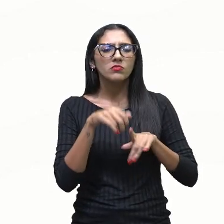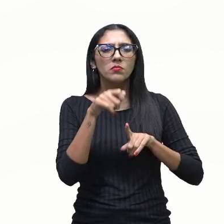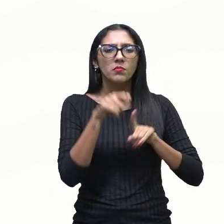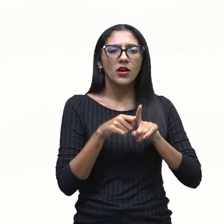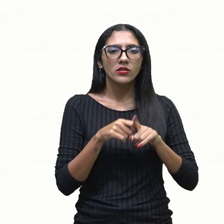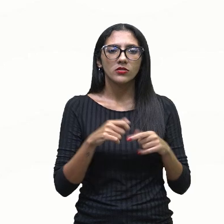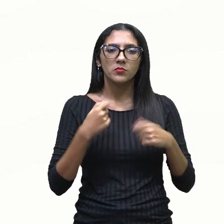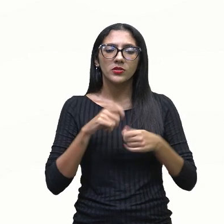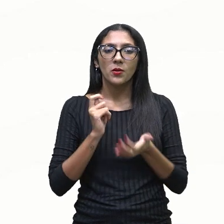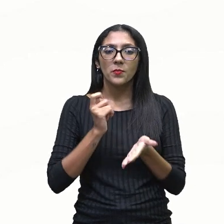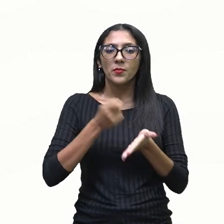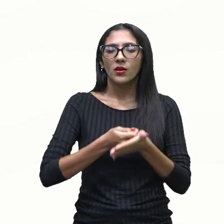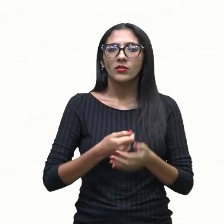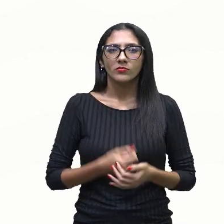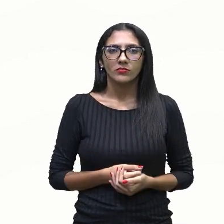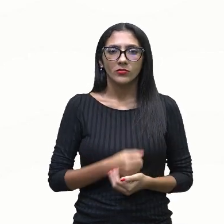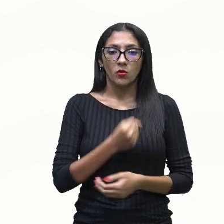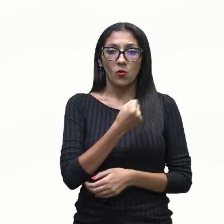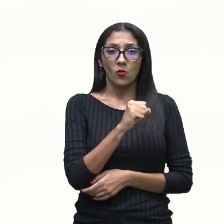que pagar